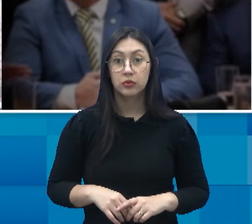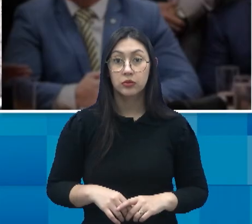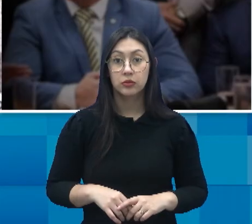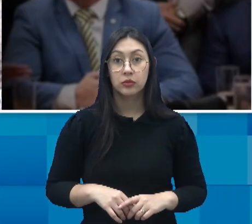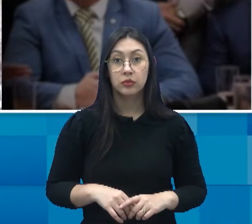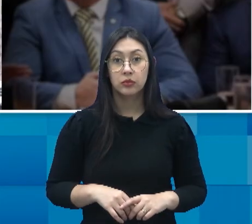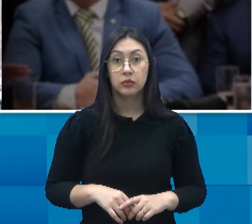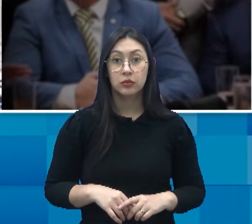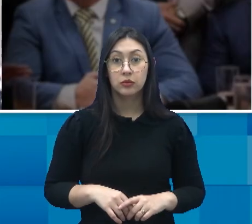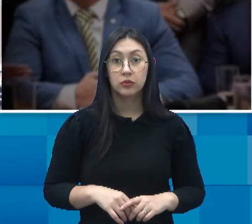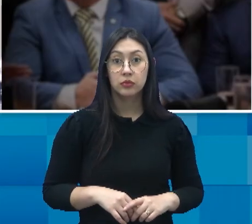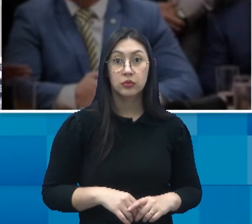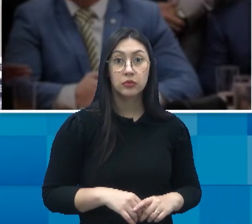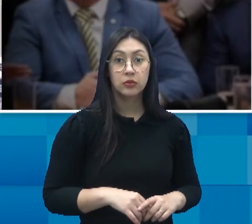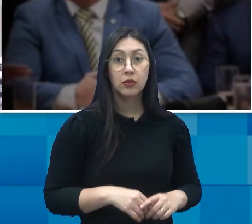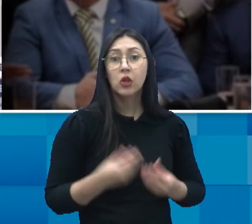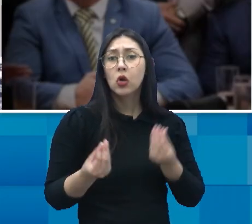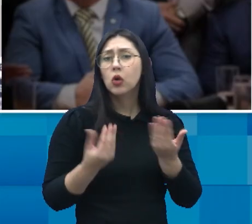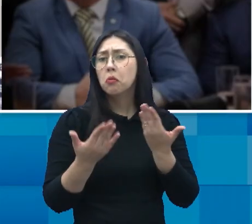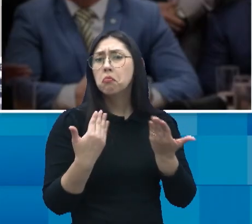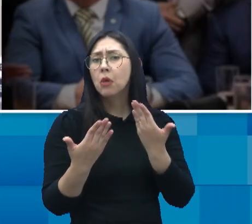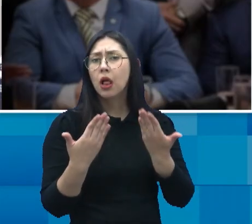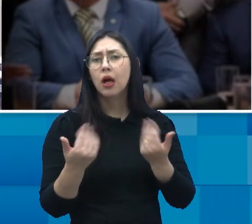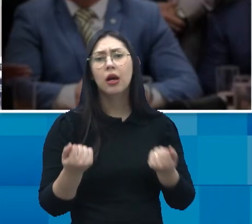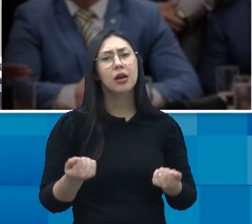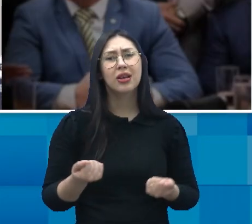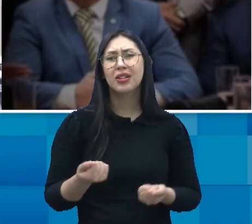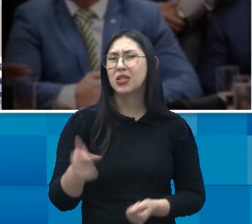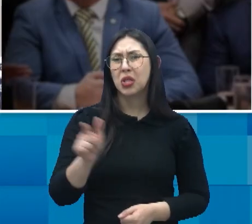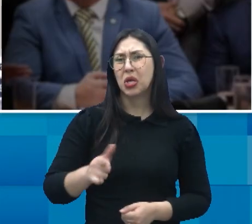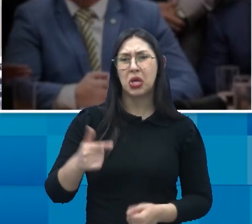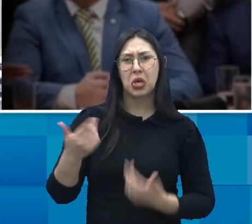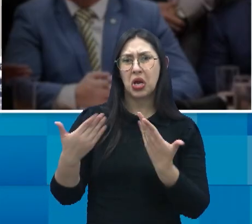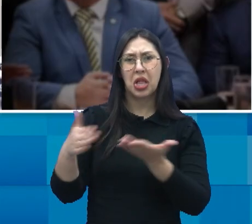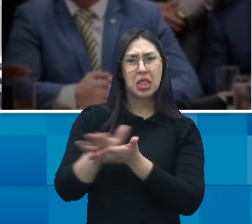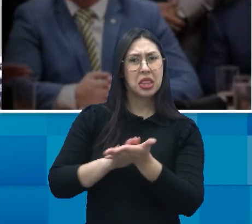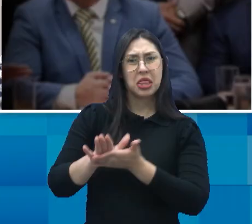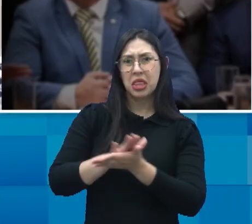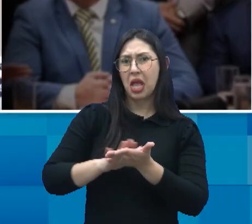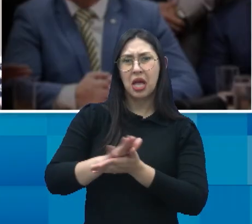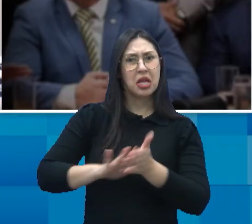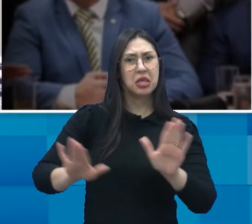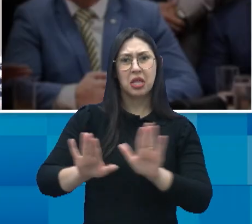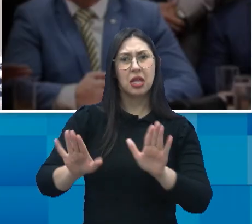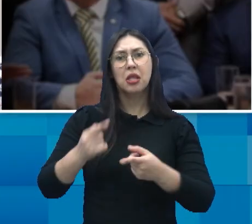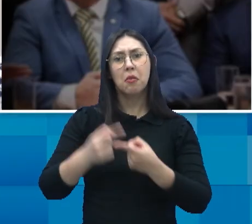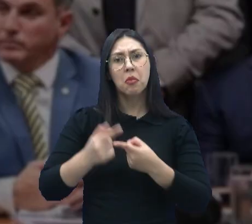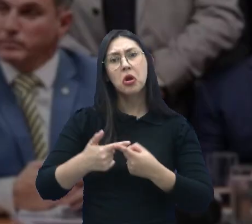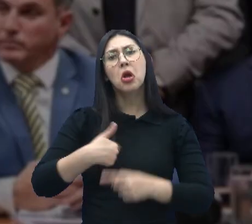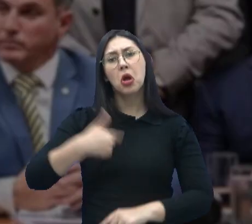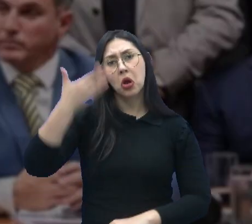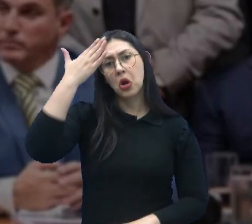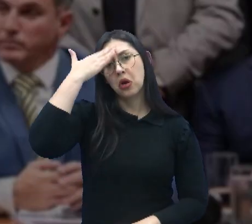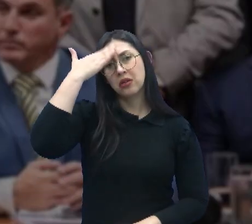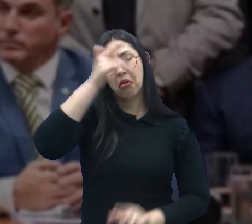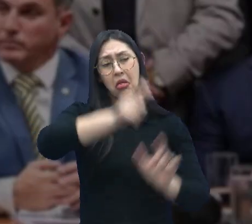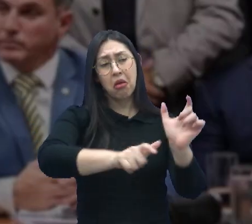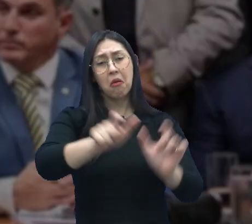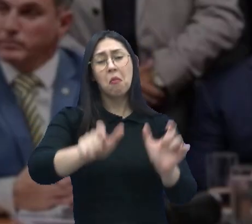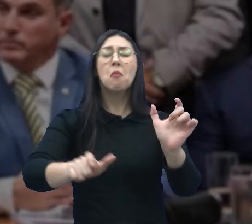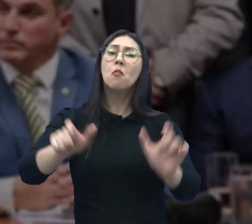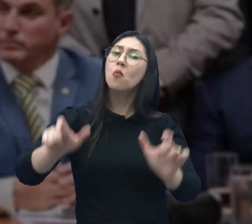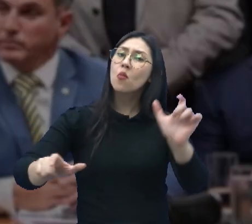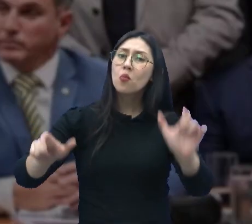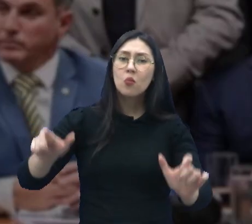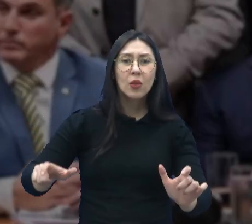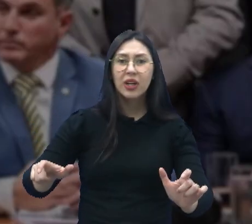Não vão encontrar diálogo, então? Com certeza não, e eu trabalho para que eles não encontrem diálogo, porque eu sei que, vindo desse tipo de pessoa, só